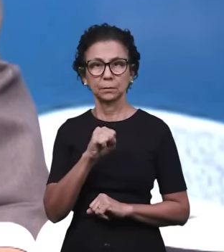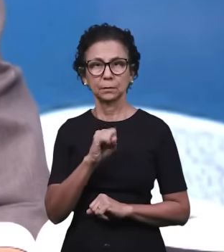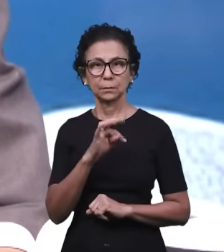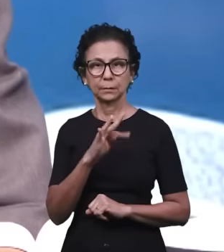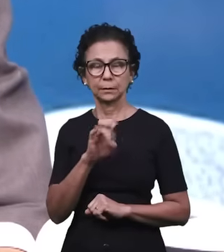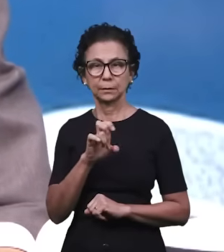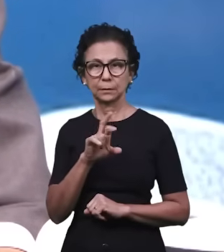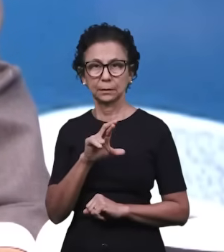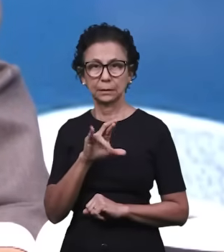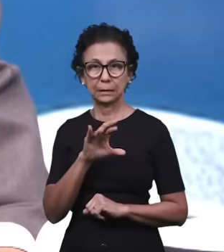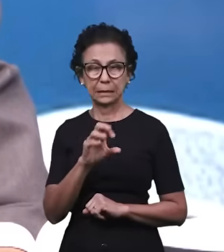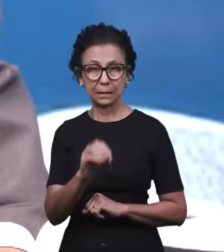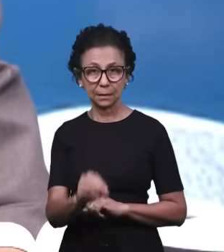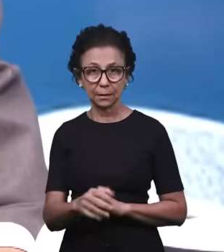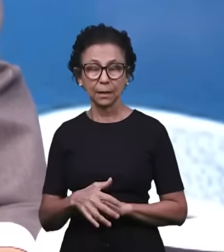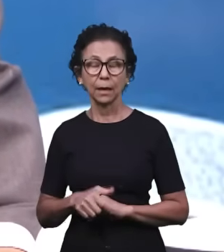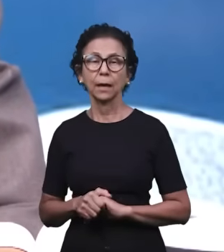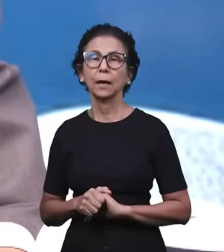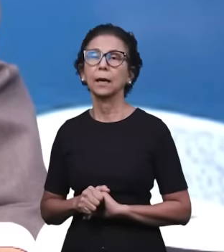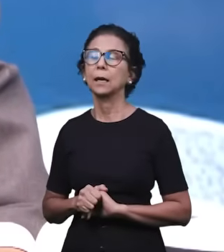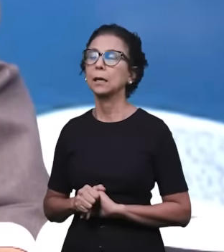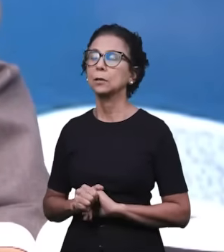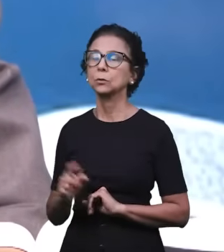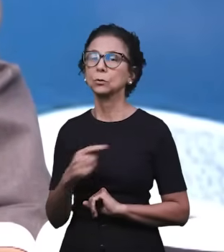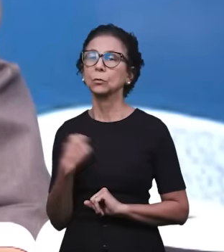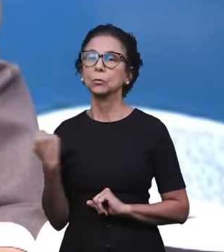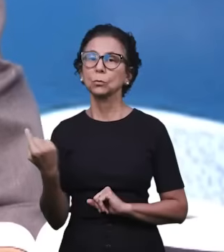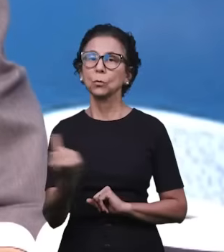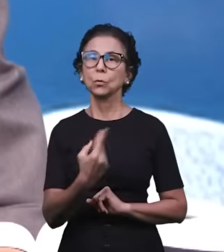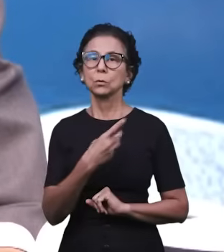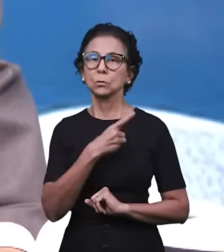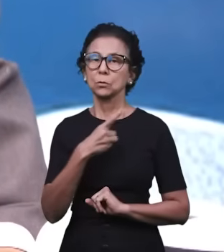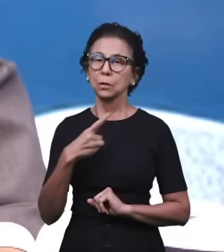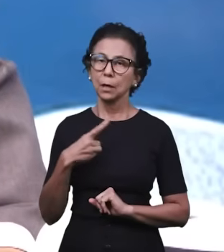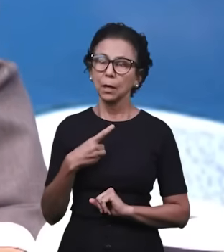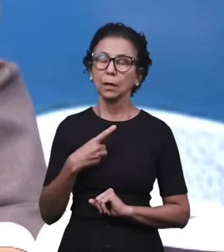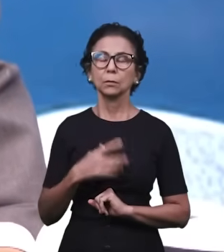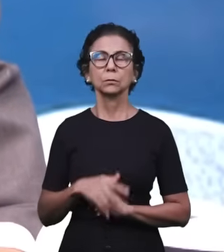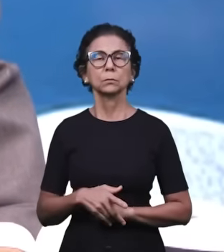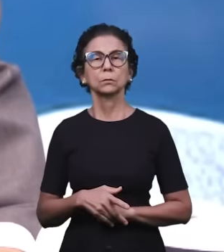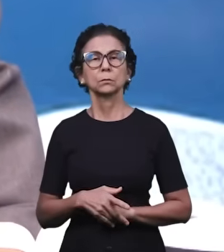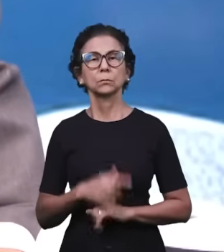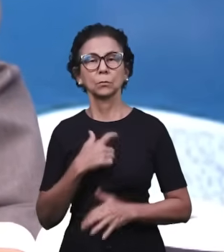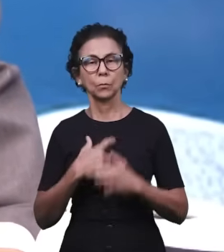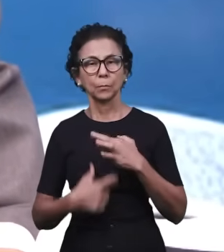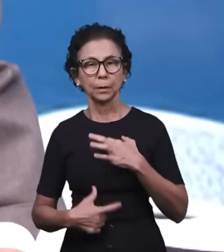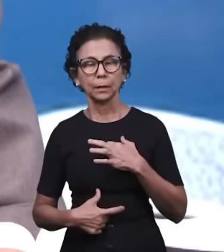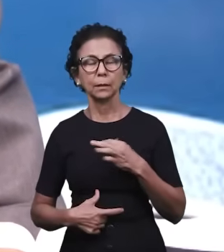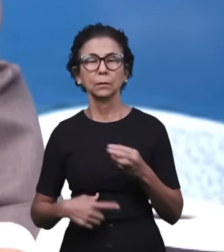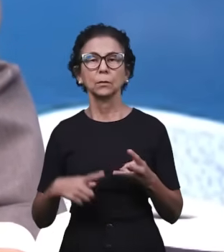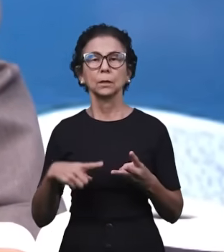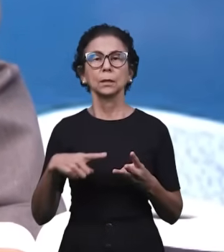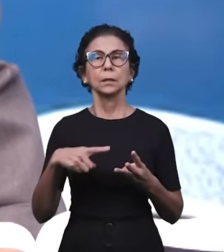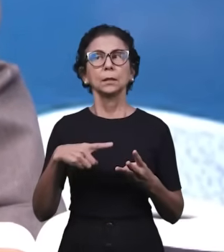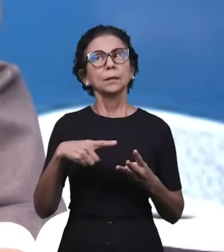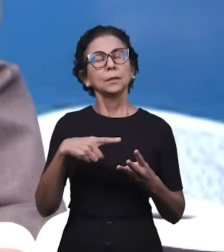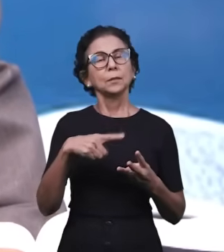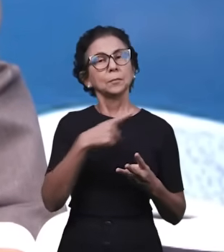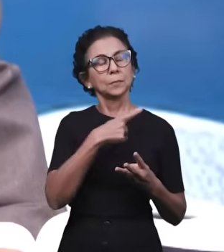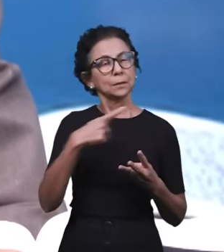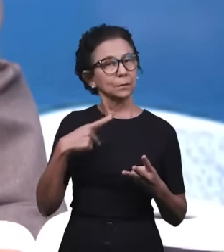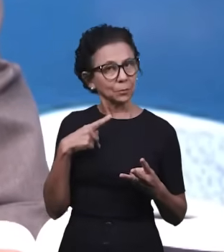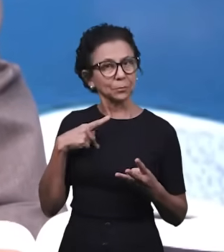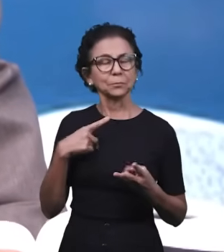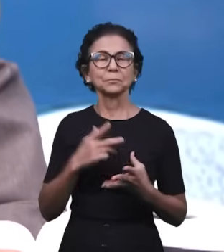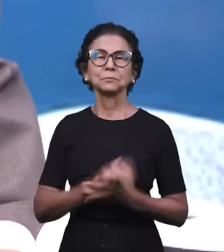que cuida do governo da igreja num todo. Então, os diáconos fazem parte desse ministério. Mas aí o que